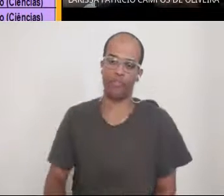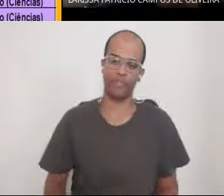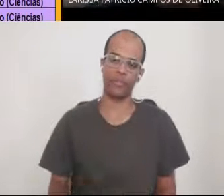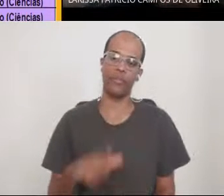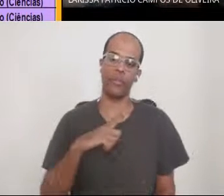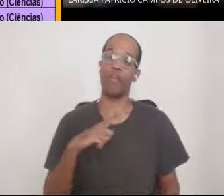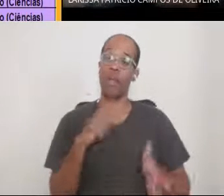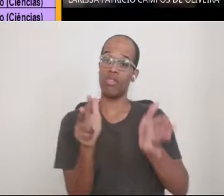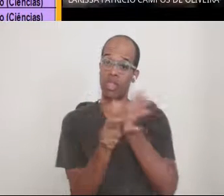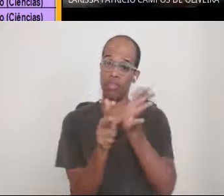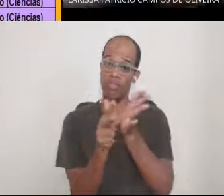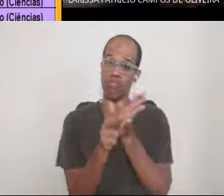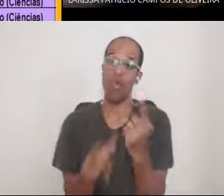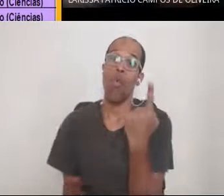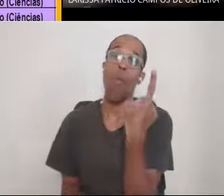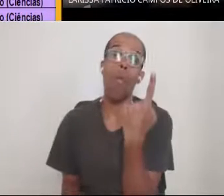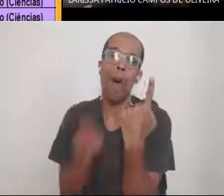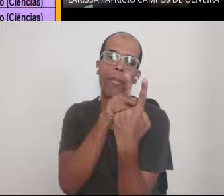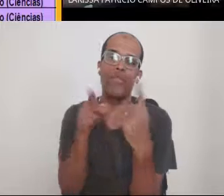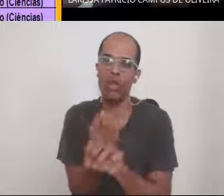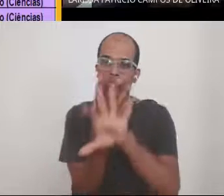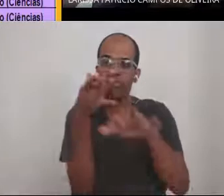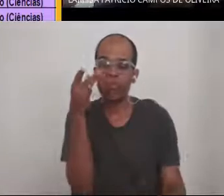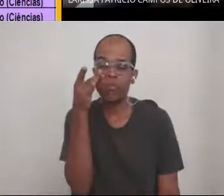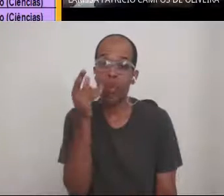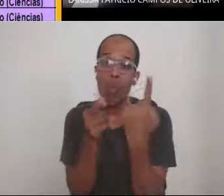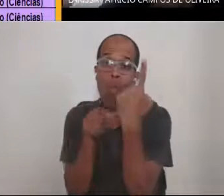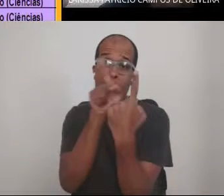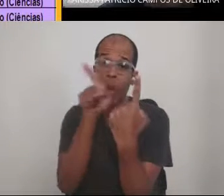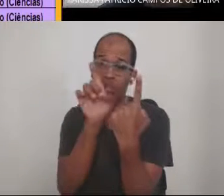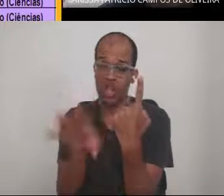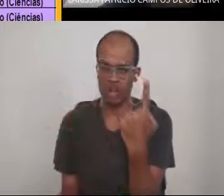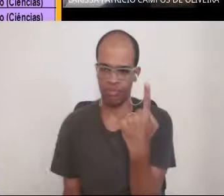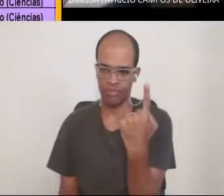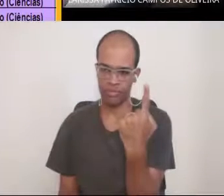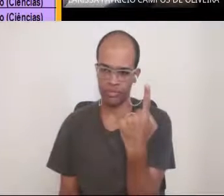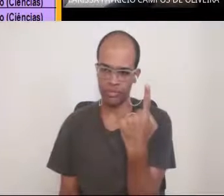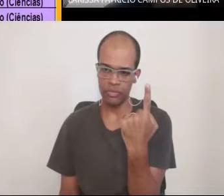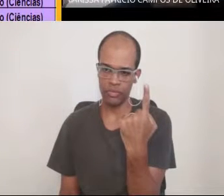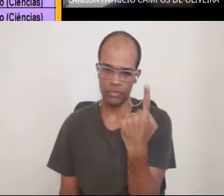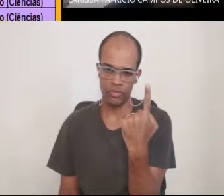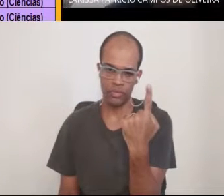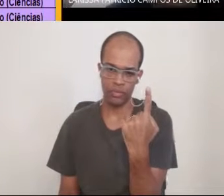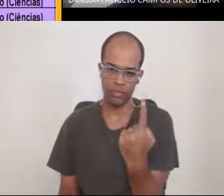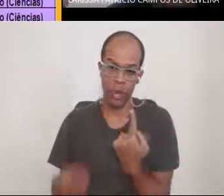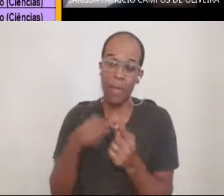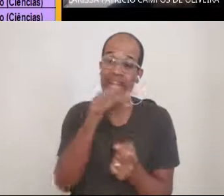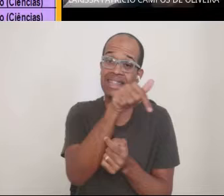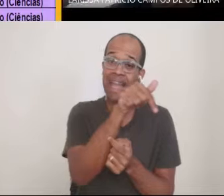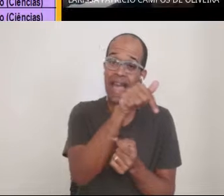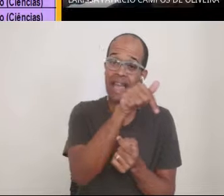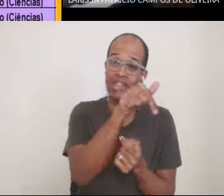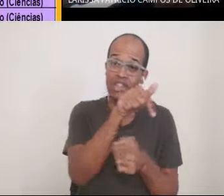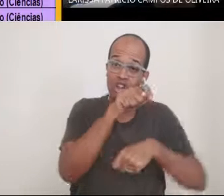Meet apenas com uma professora, né? 9h35. Então, esse aluno ele vai ter, a partir das 7 da manhã, né,